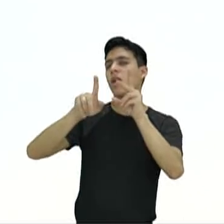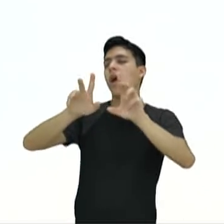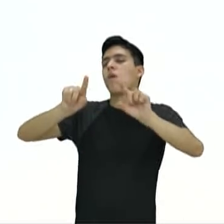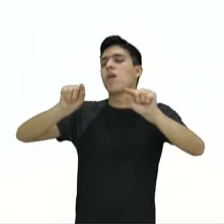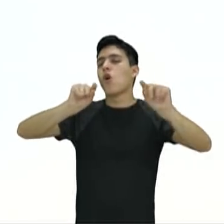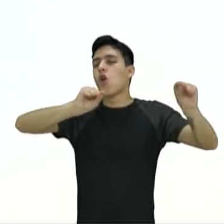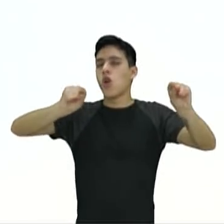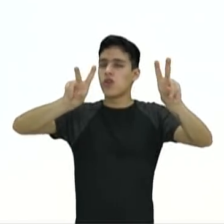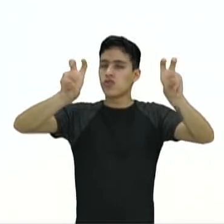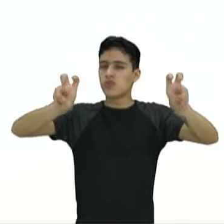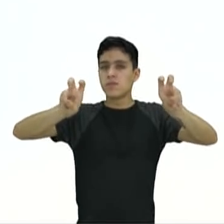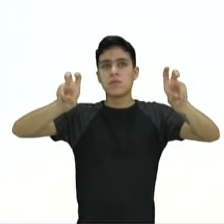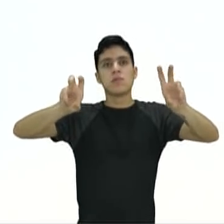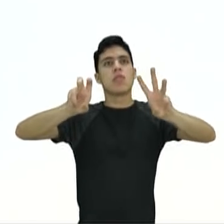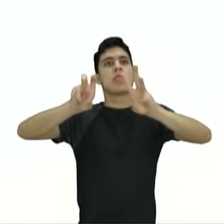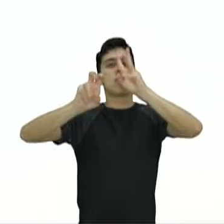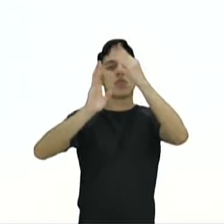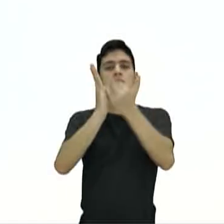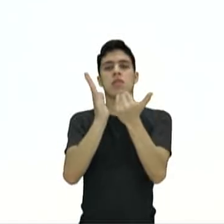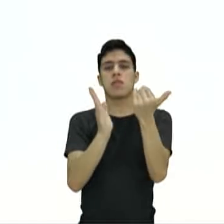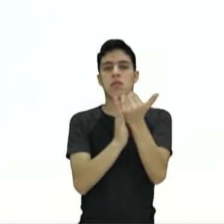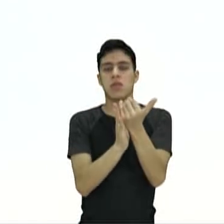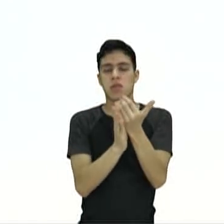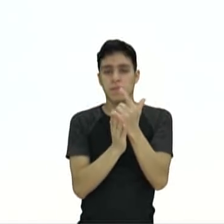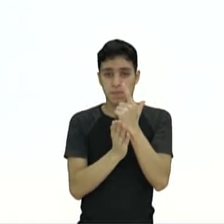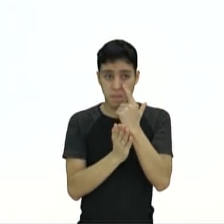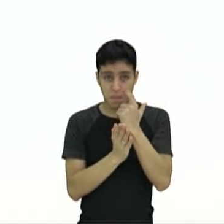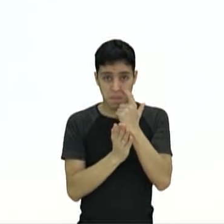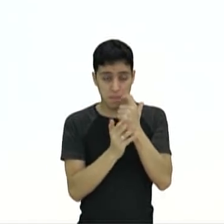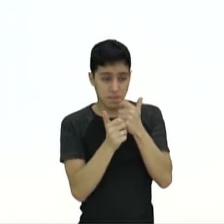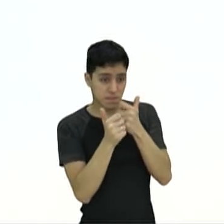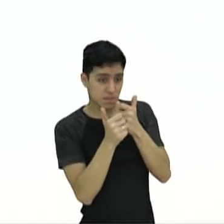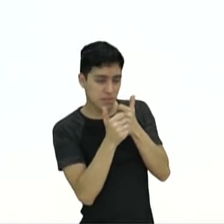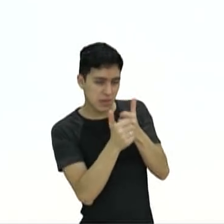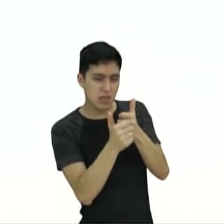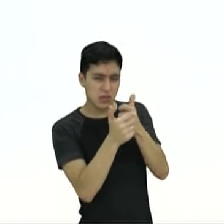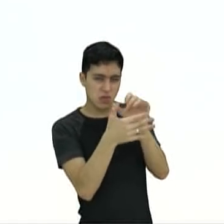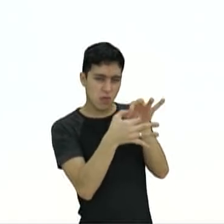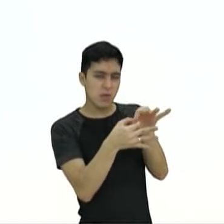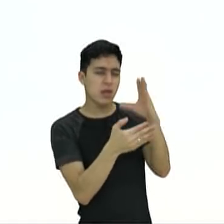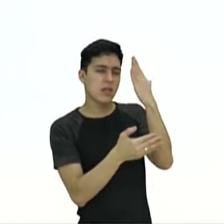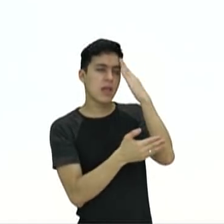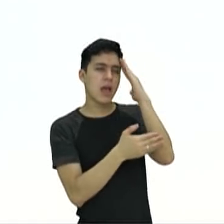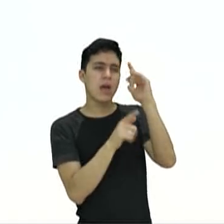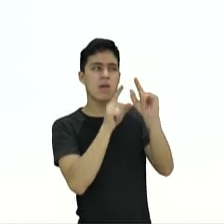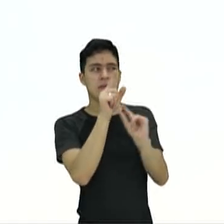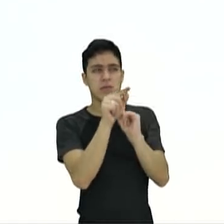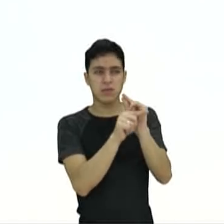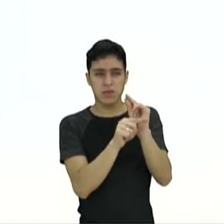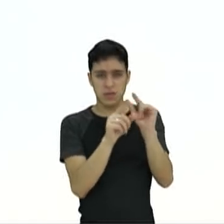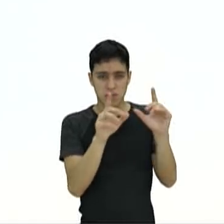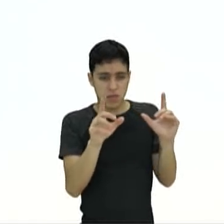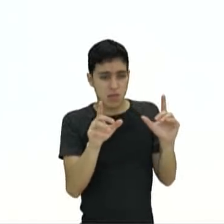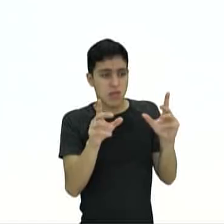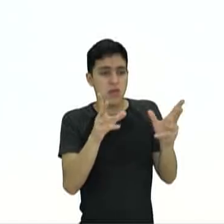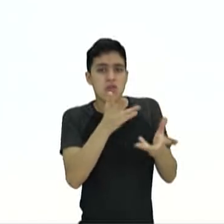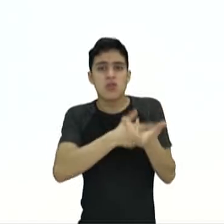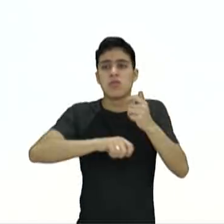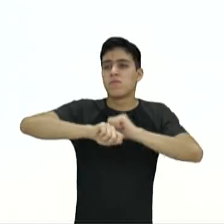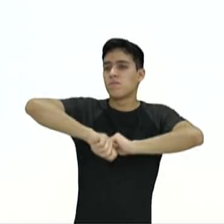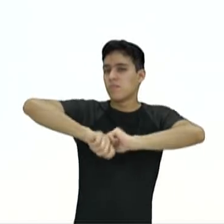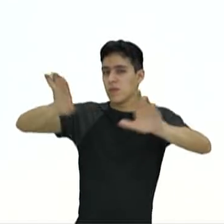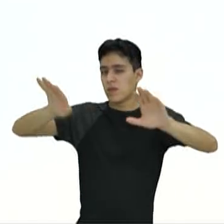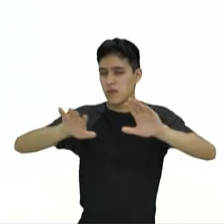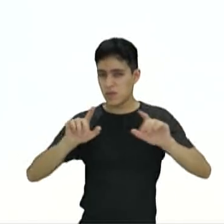exagerados ou sensacionalistas. De acordo com o contexto, podemos inferir que a quantidade de compartilhamento,